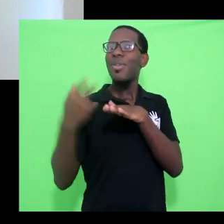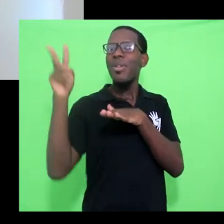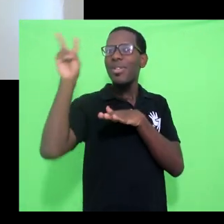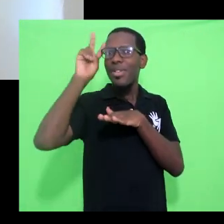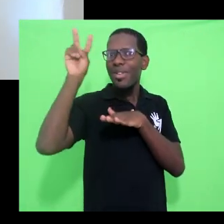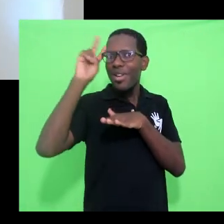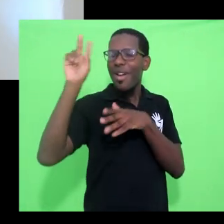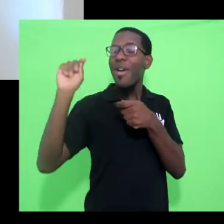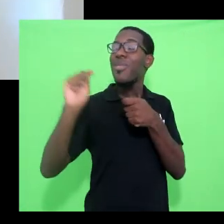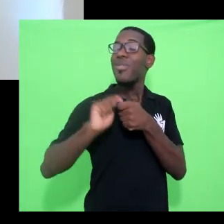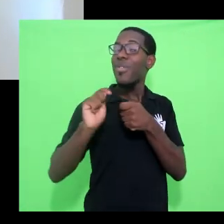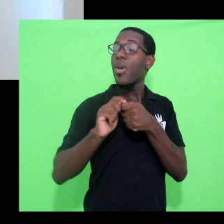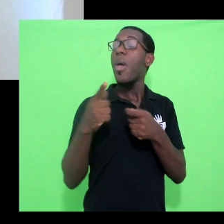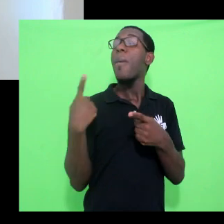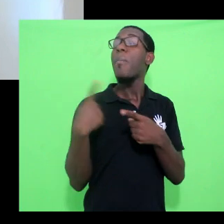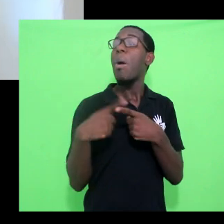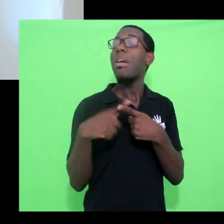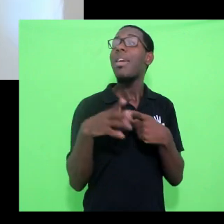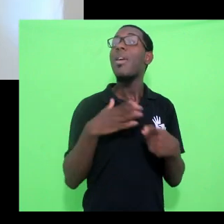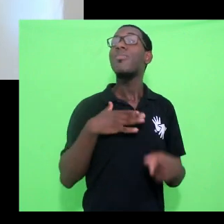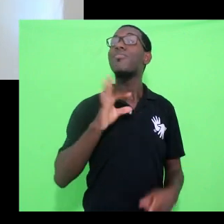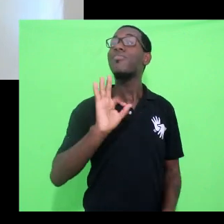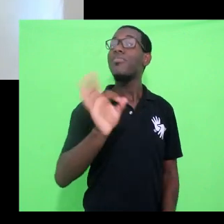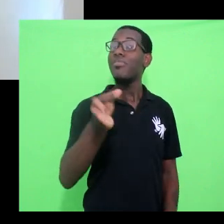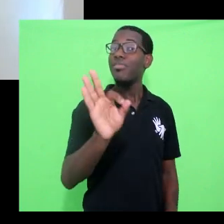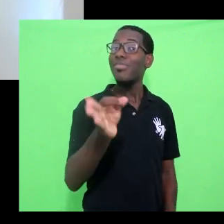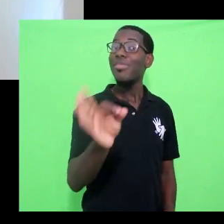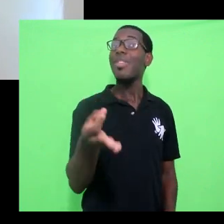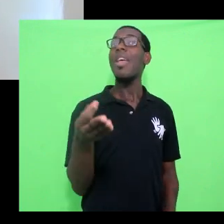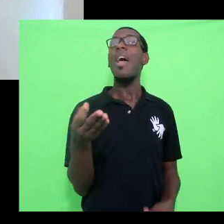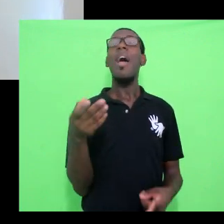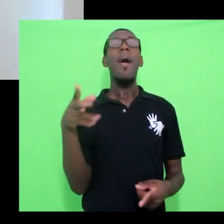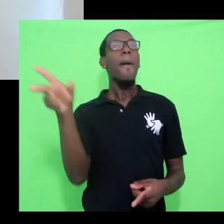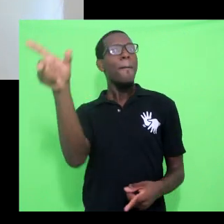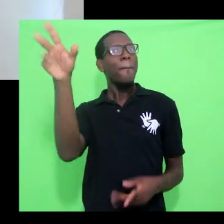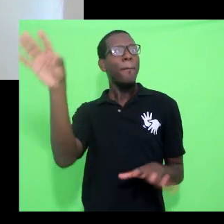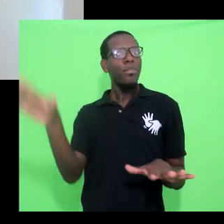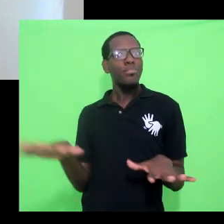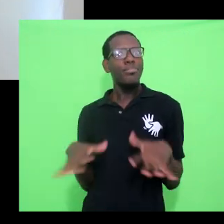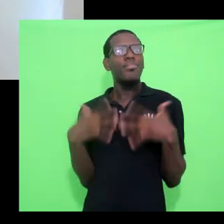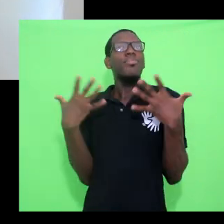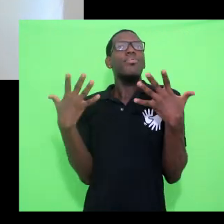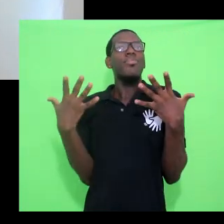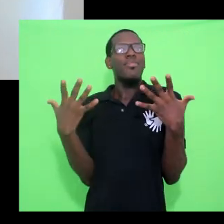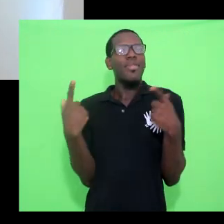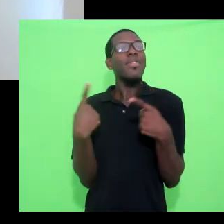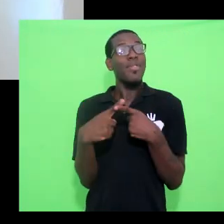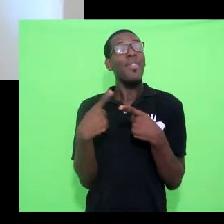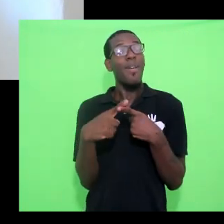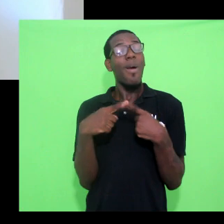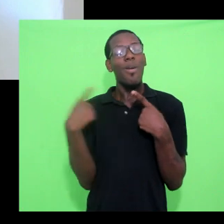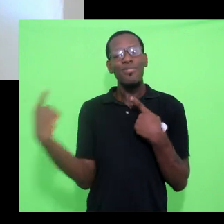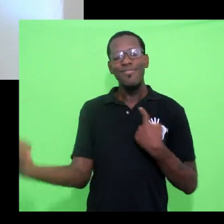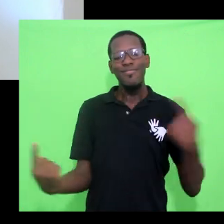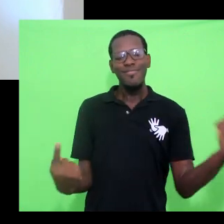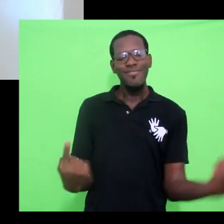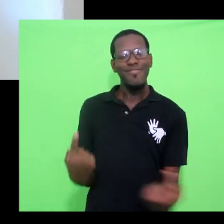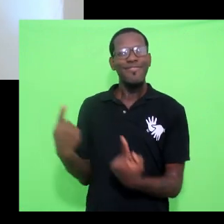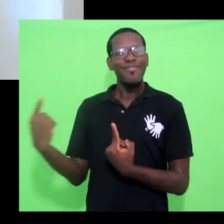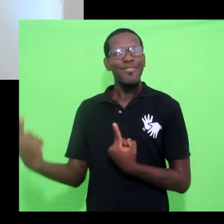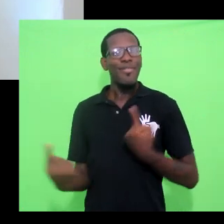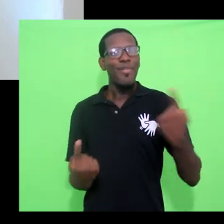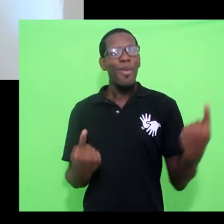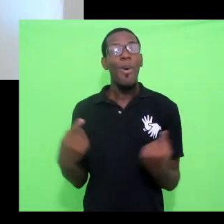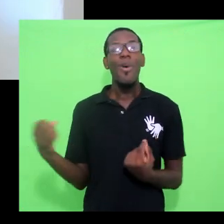do Brasil. Então, eu acho que todos deveriam conhecer o trabalho que o Instituto Histórico e Geográfico de Nova Iguaçu realiza, e eu tenho